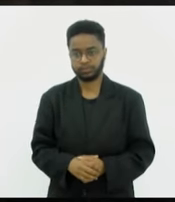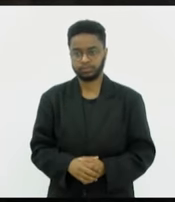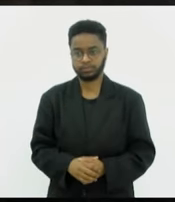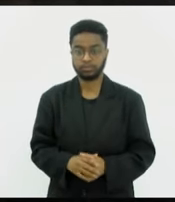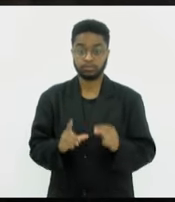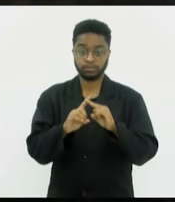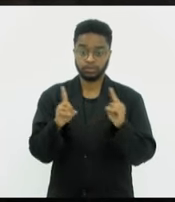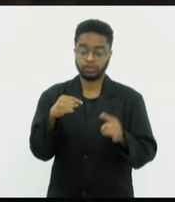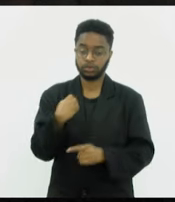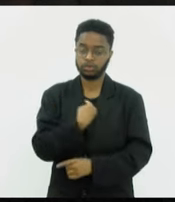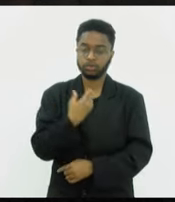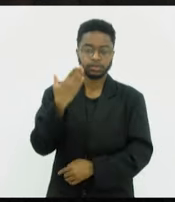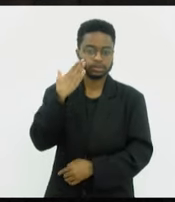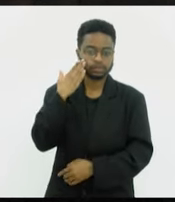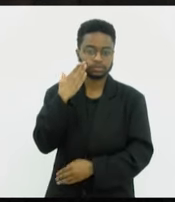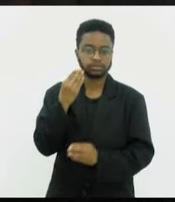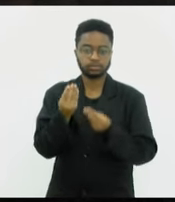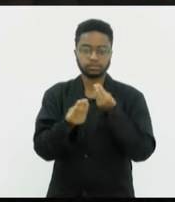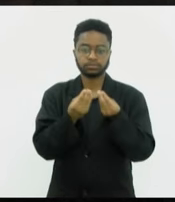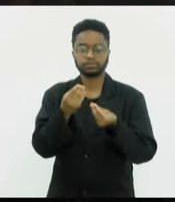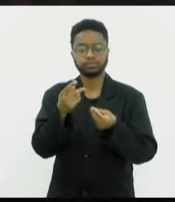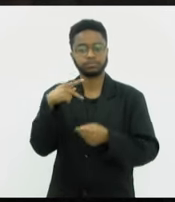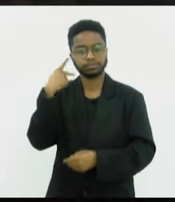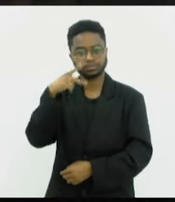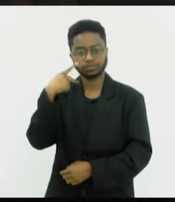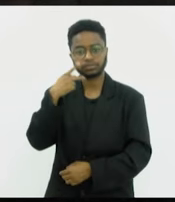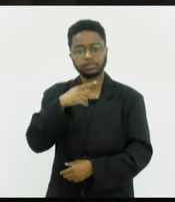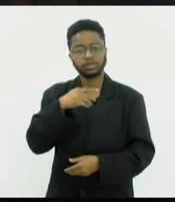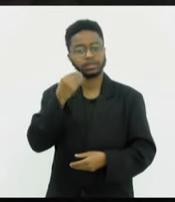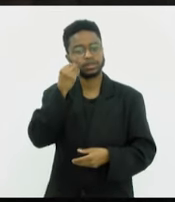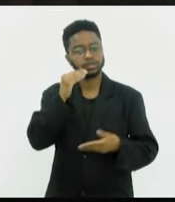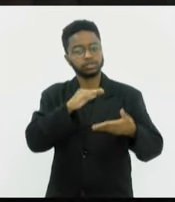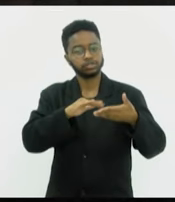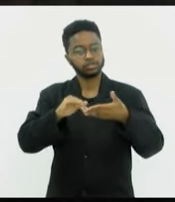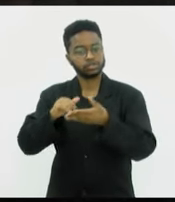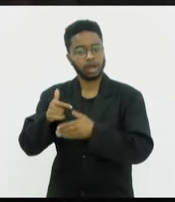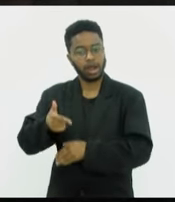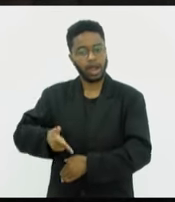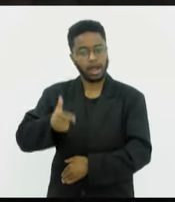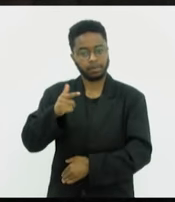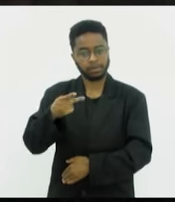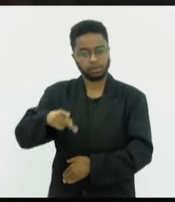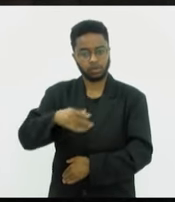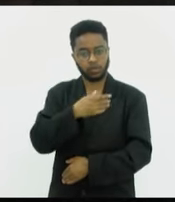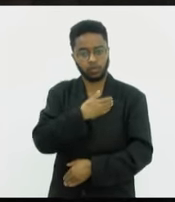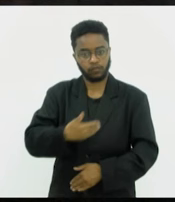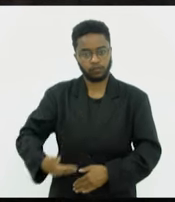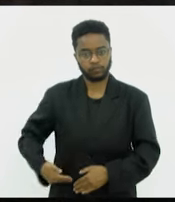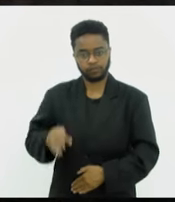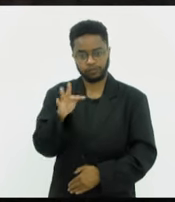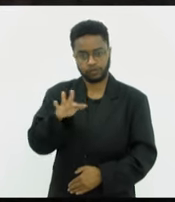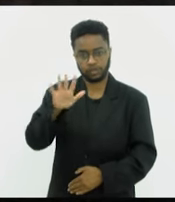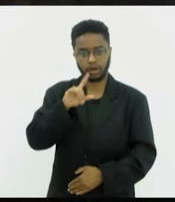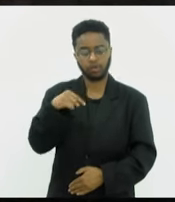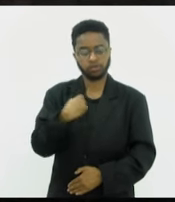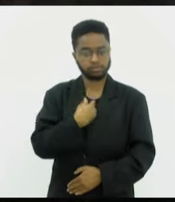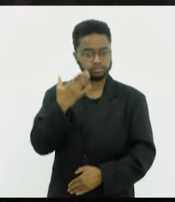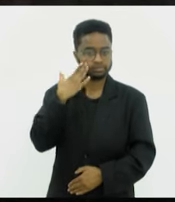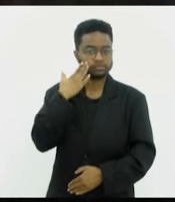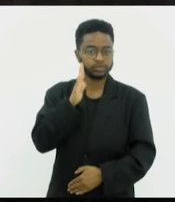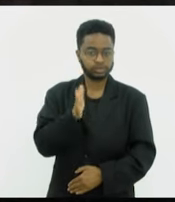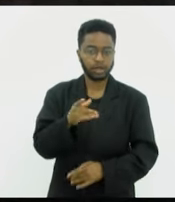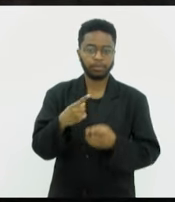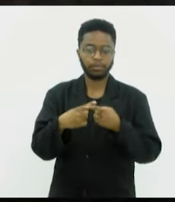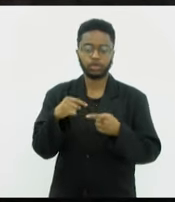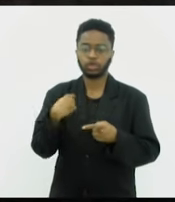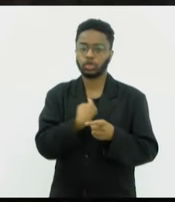todos nós sabemos, né, da política de desarmamento do atual governo federal, todos nós já sabíamos, né? Nós que defendemos